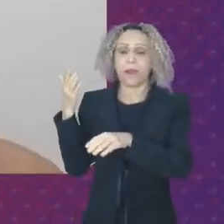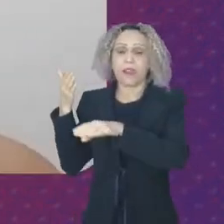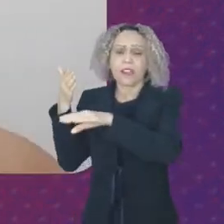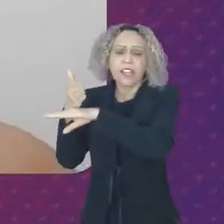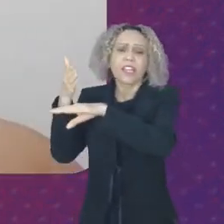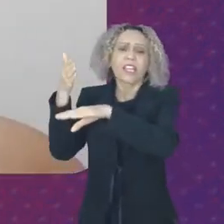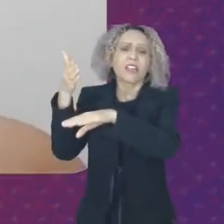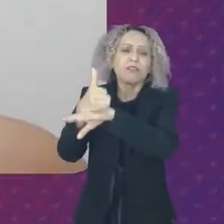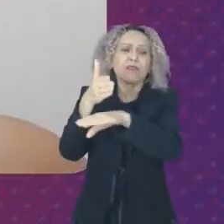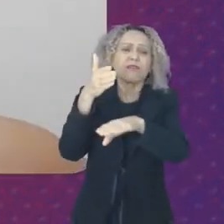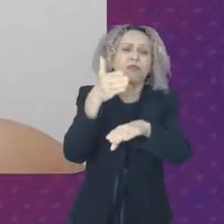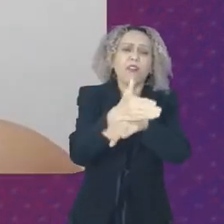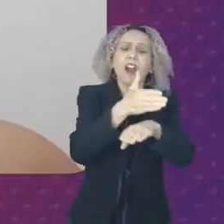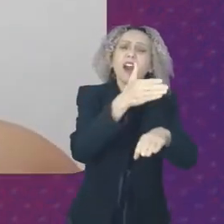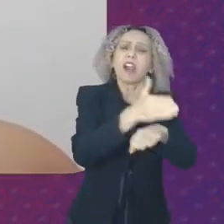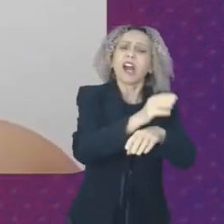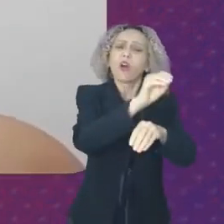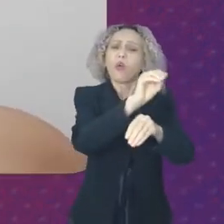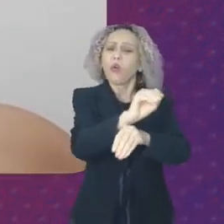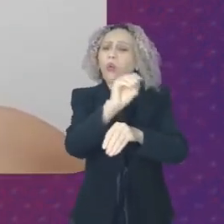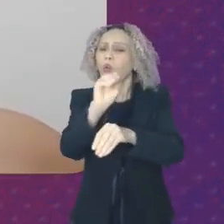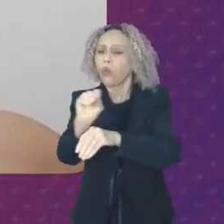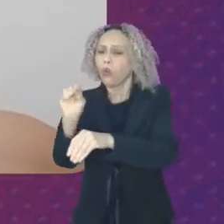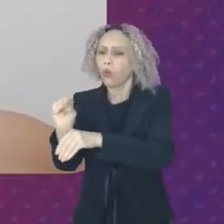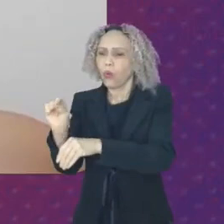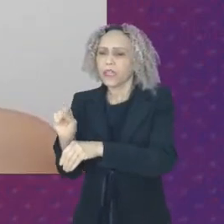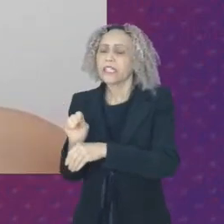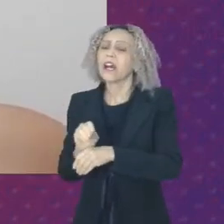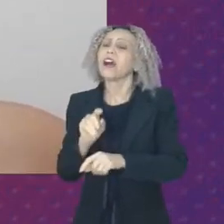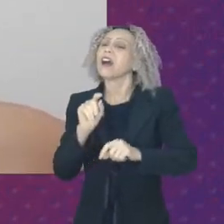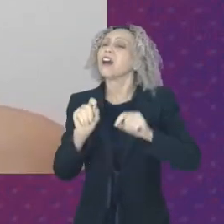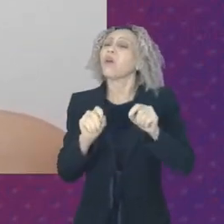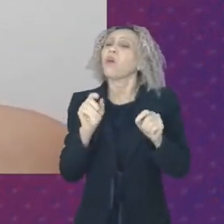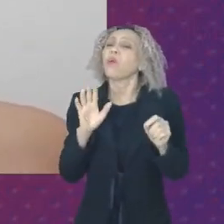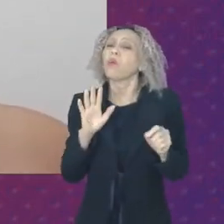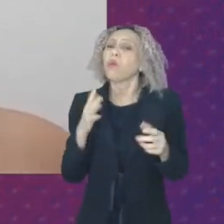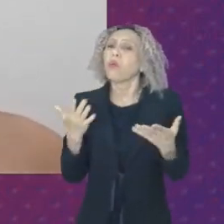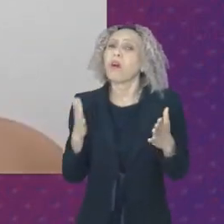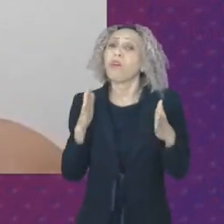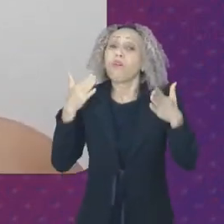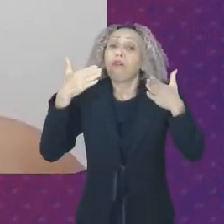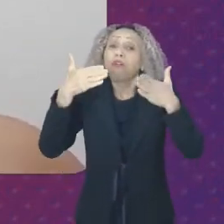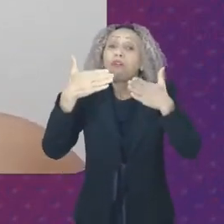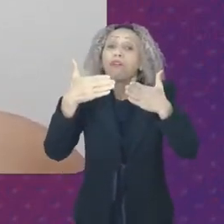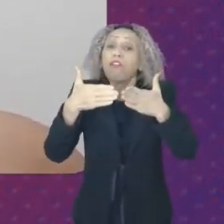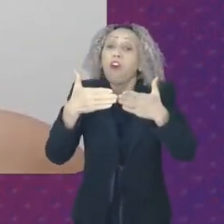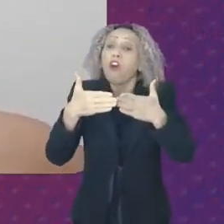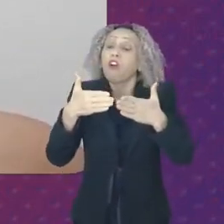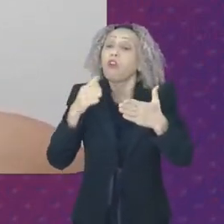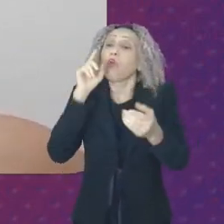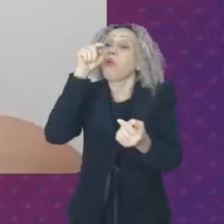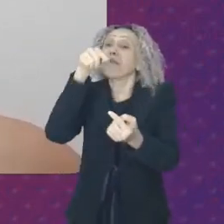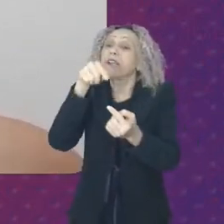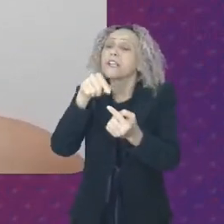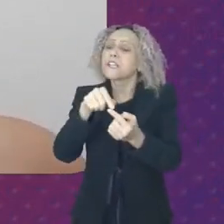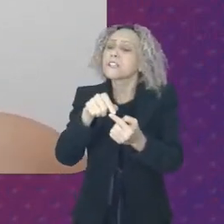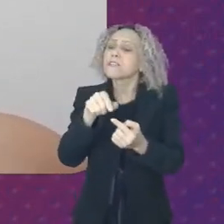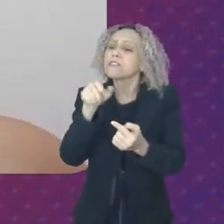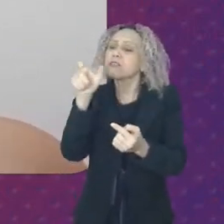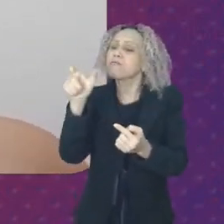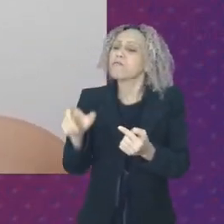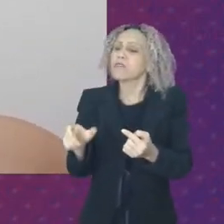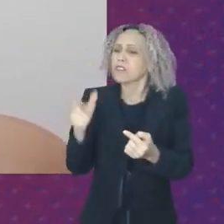outras pessoas, porque o foco do cuidador é sempre o outro. É tudo feito de forma muito